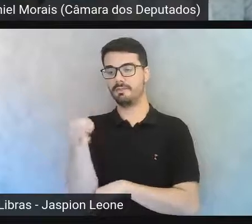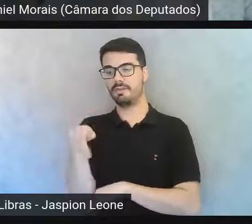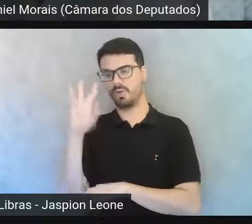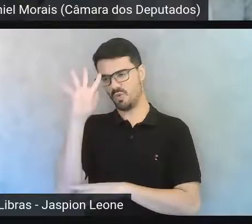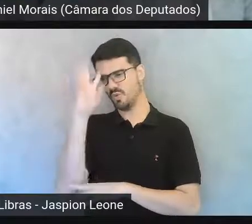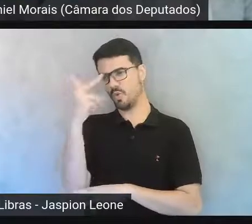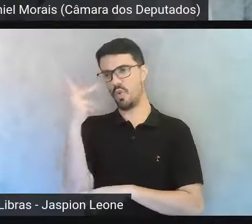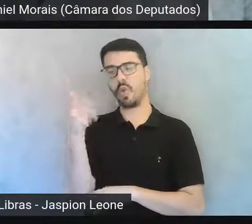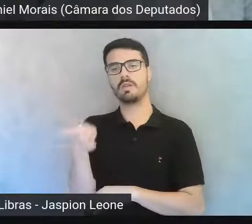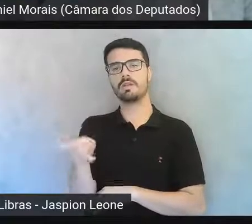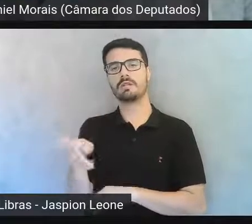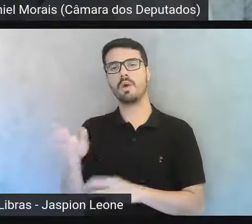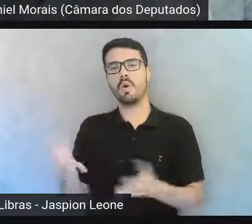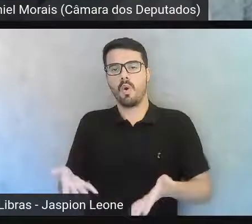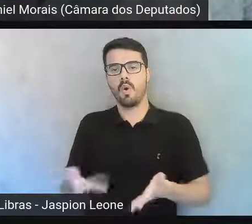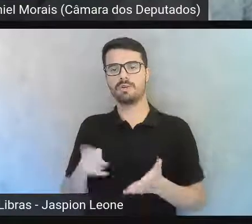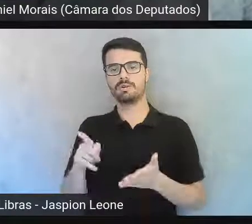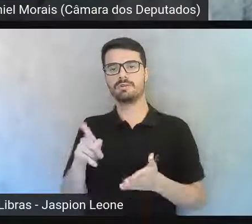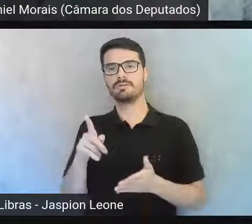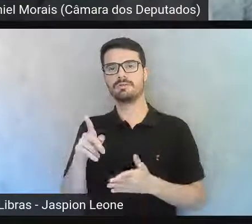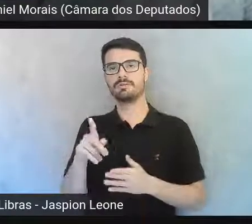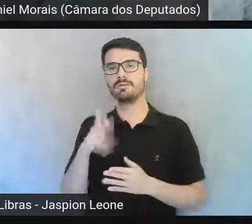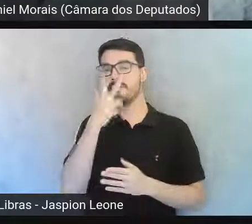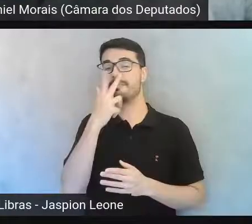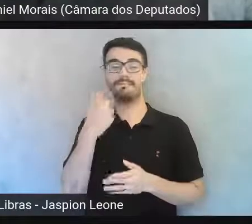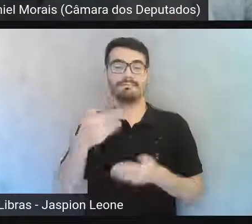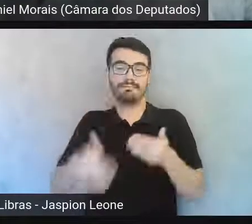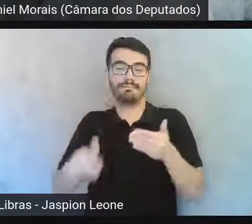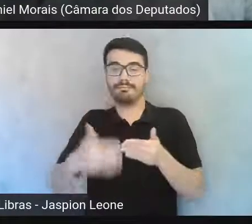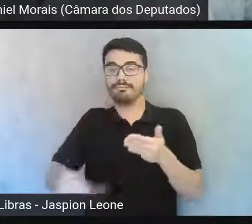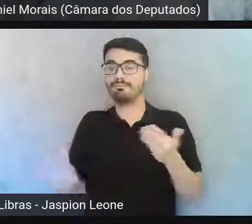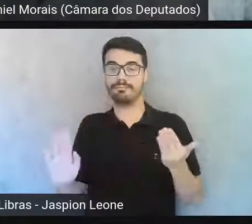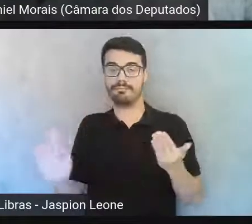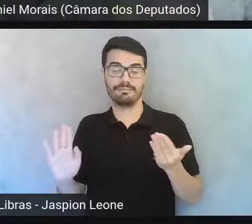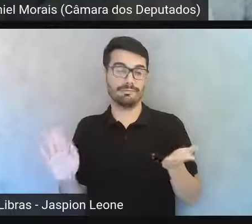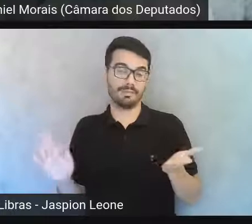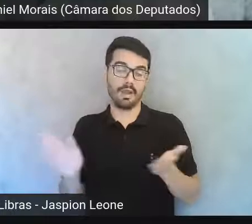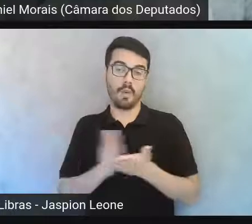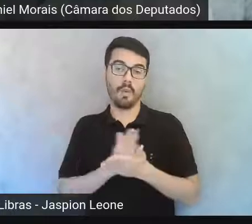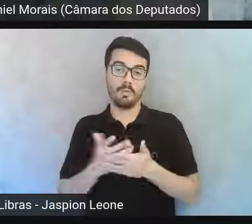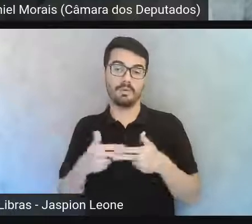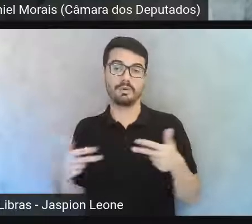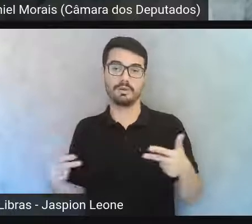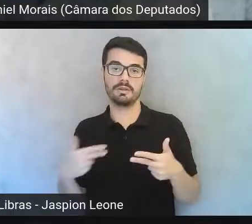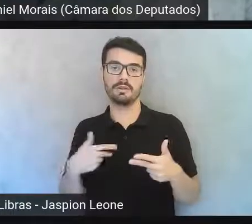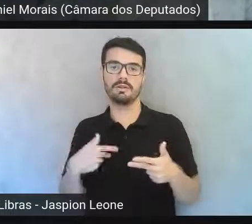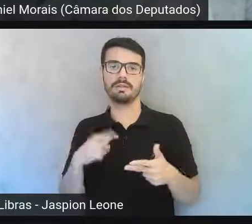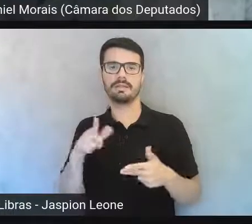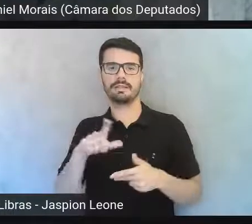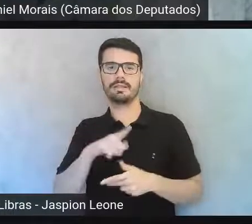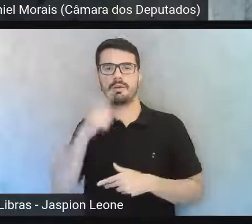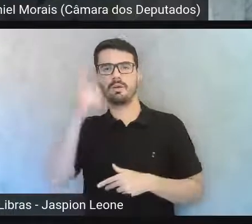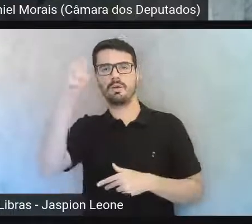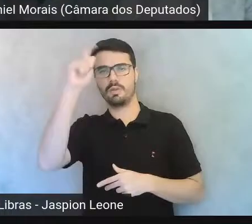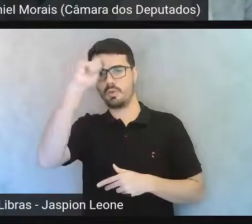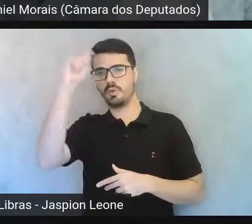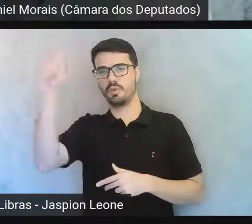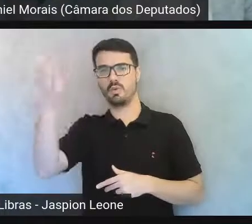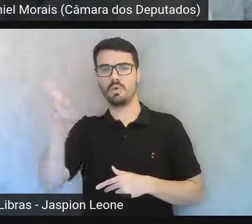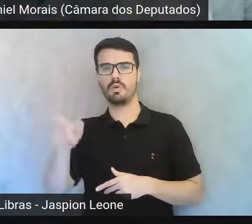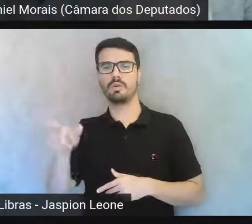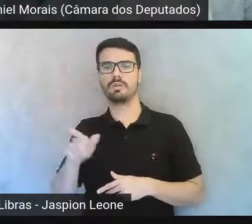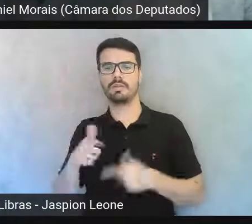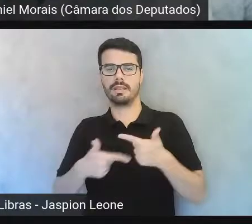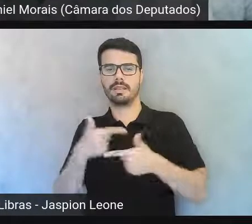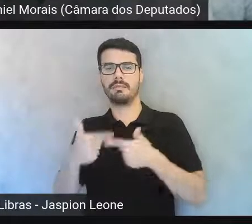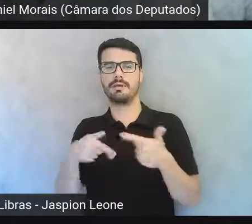temos ordinariamente no serviço público não servem mais. Aí eu venho também lá com o Fenile, que trabalha lá com a Andréa, que é prata nossa aqui